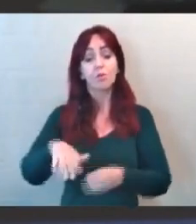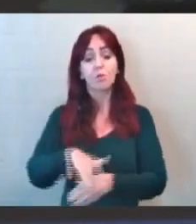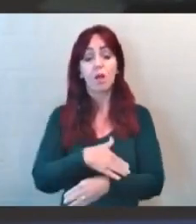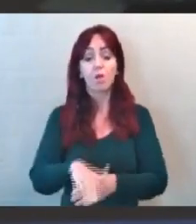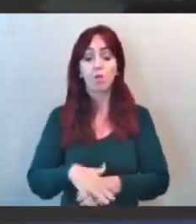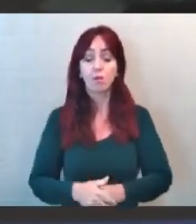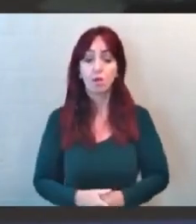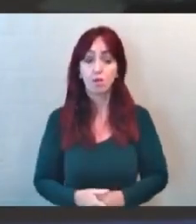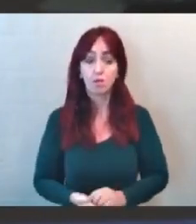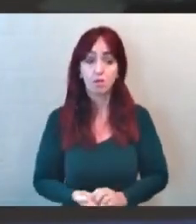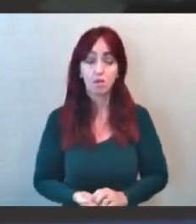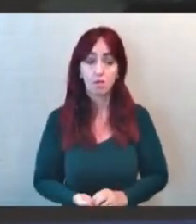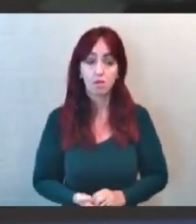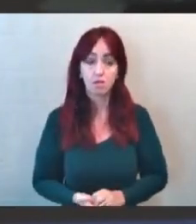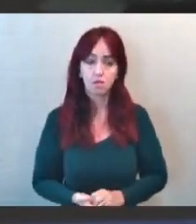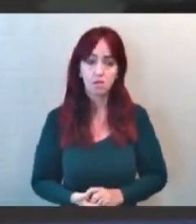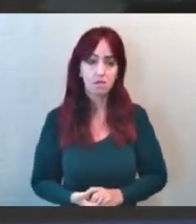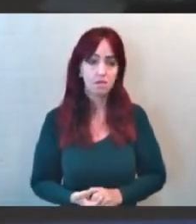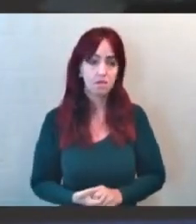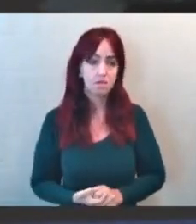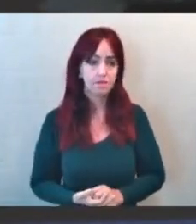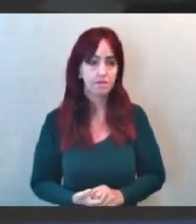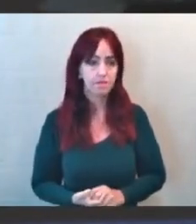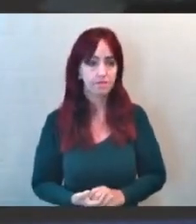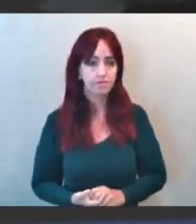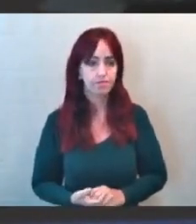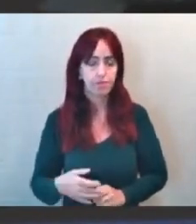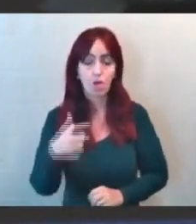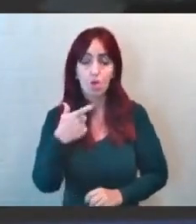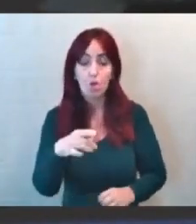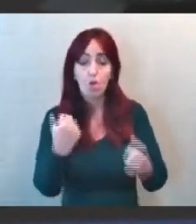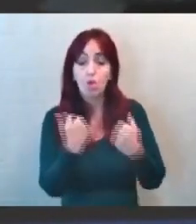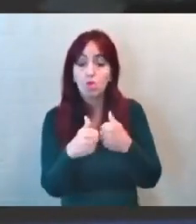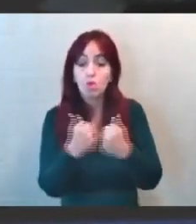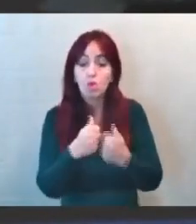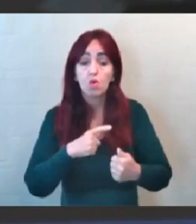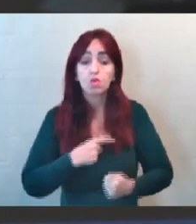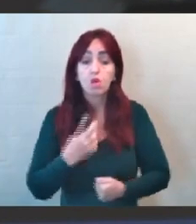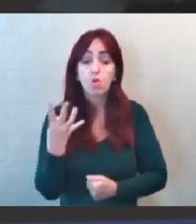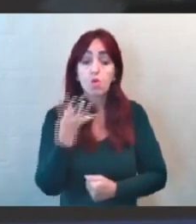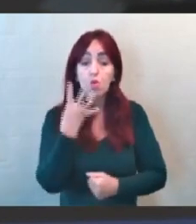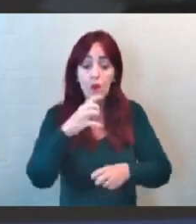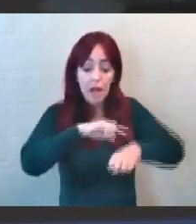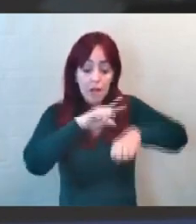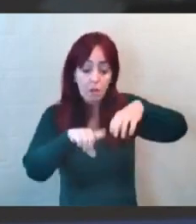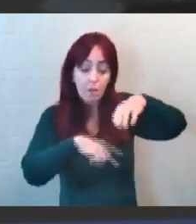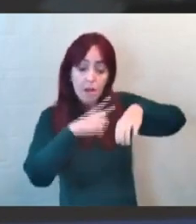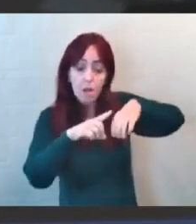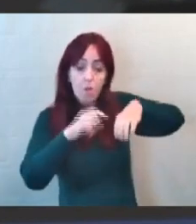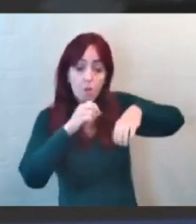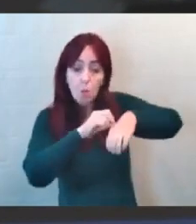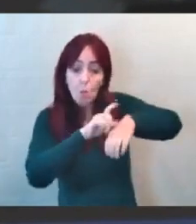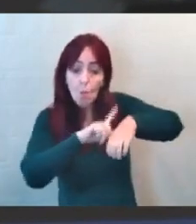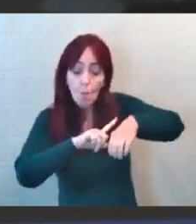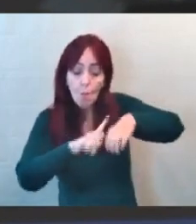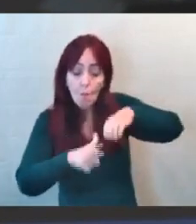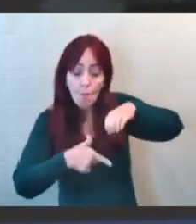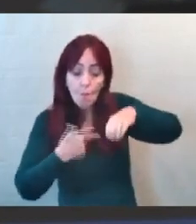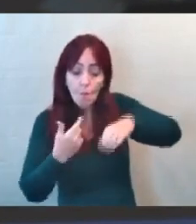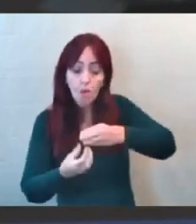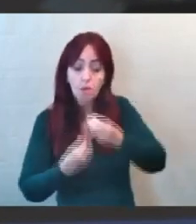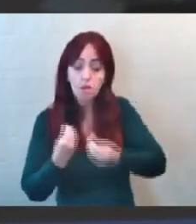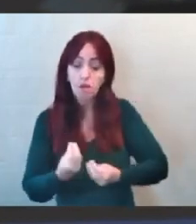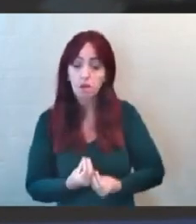outro veículo, que também estava com 4 pneus carecas, esse 4352 aqui,